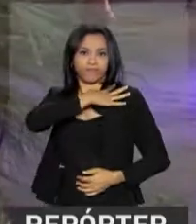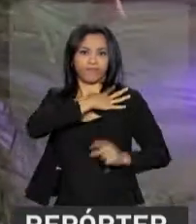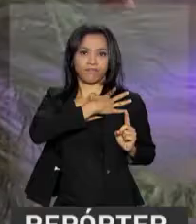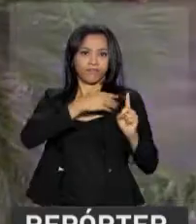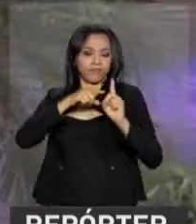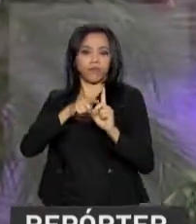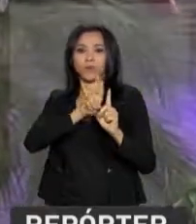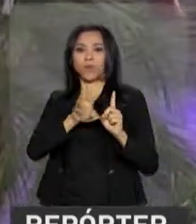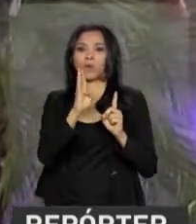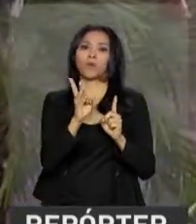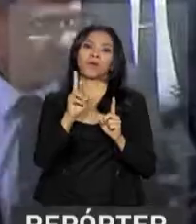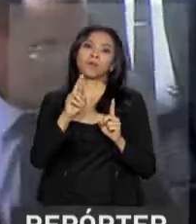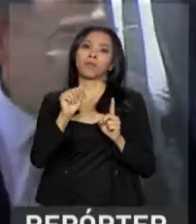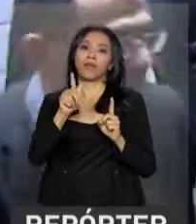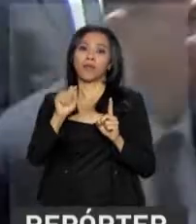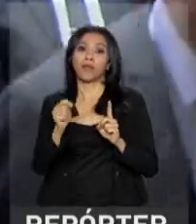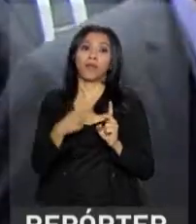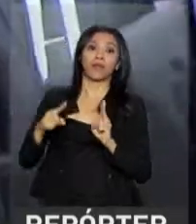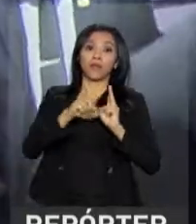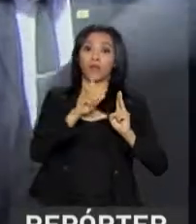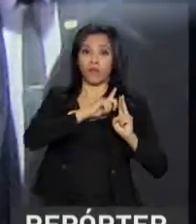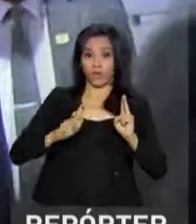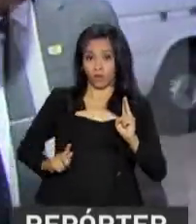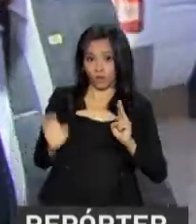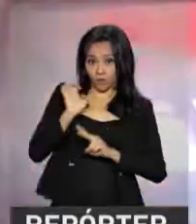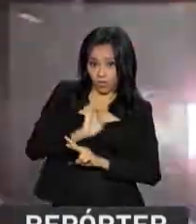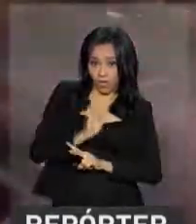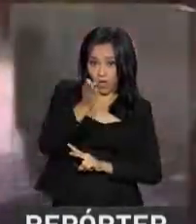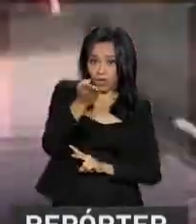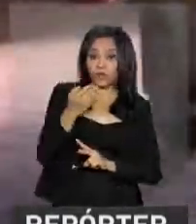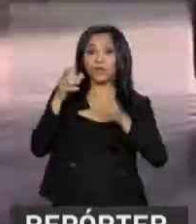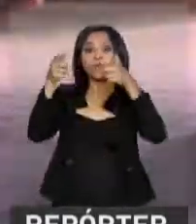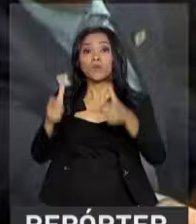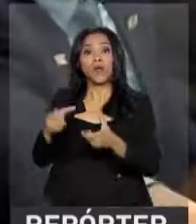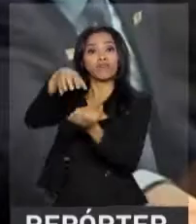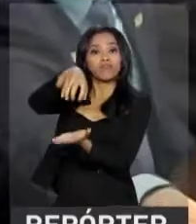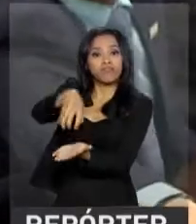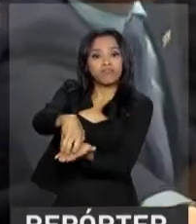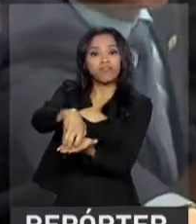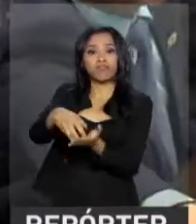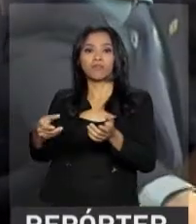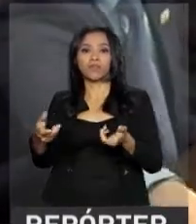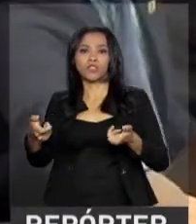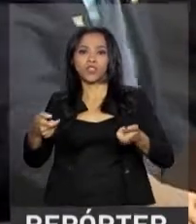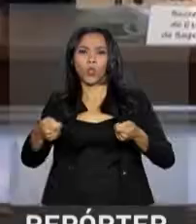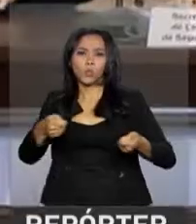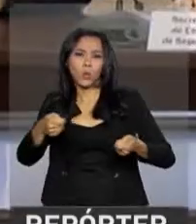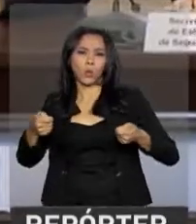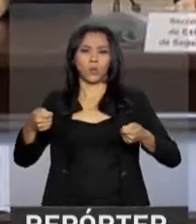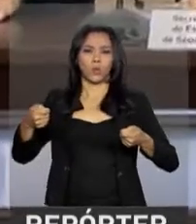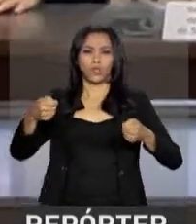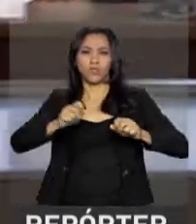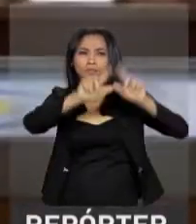com o governador do estado e com ministros do governo no Centro Integrado de Comando e Controle. No final desse encontro, o presidente Michel